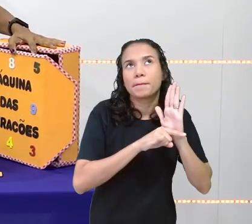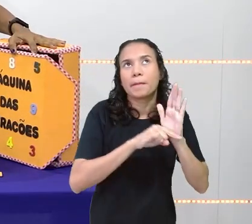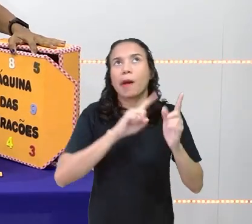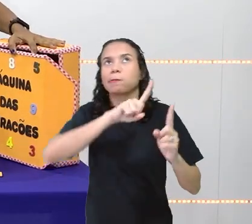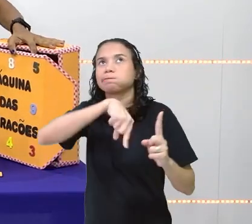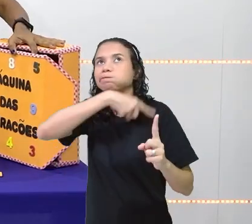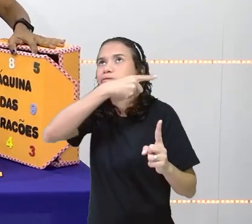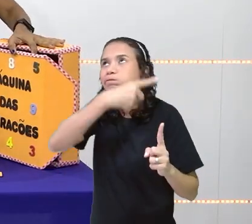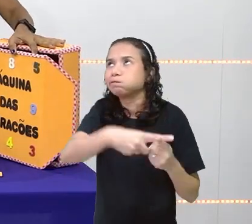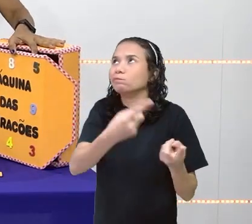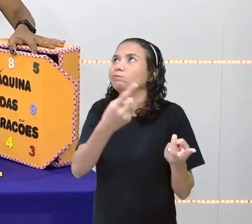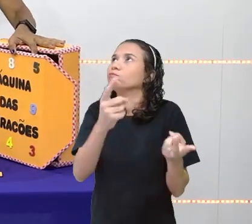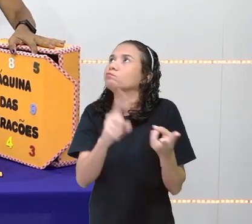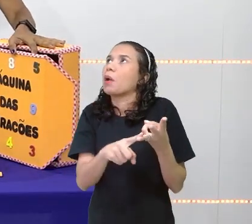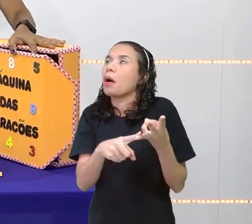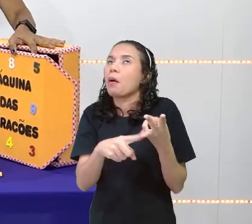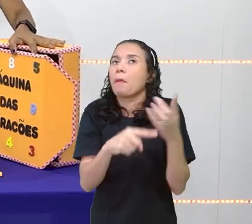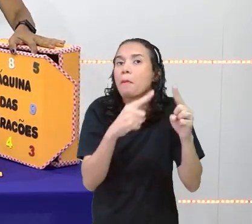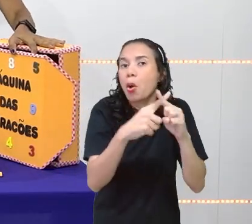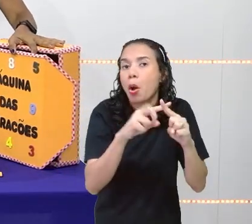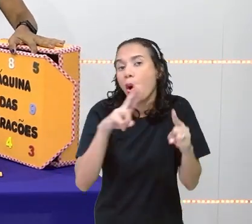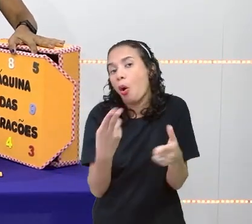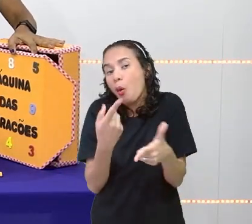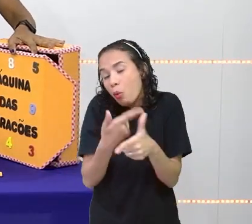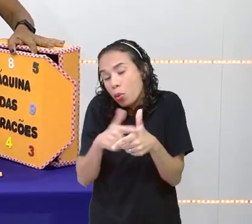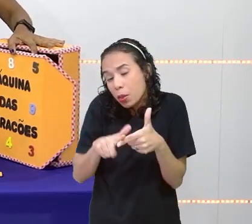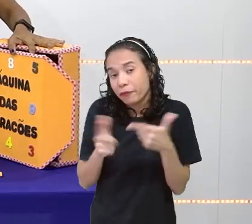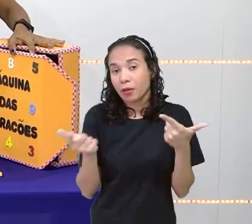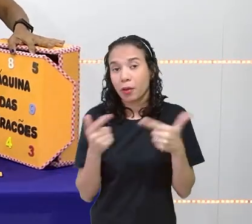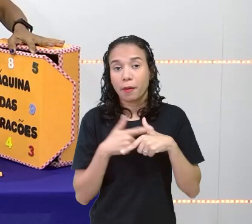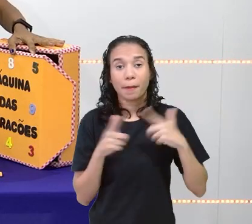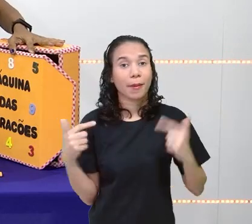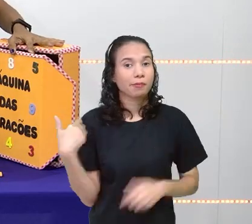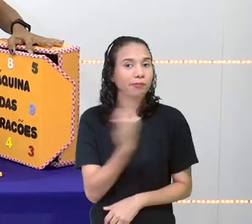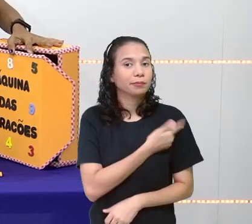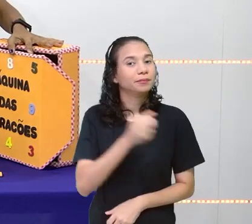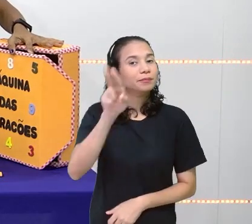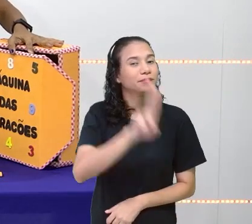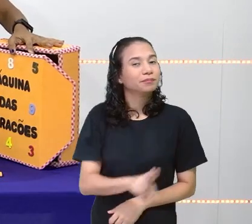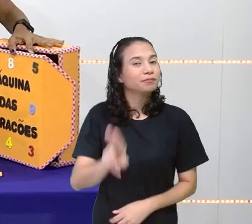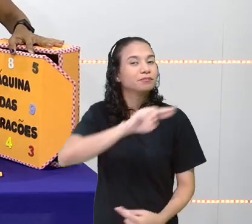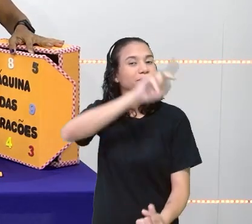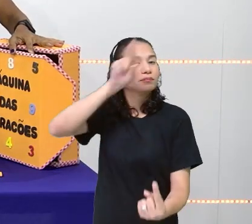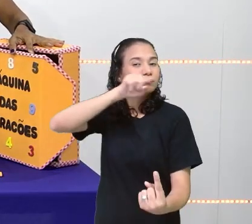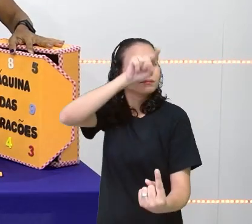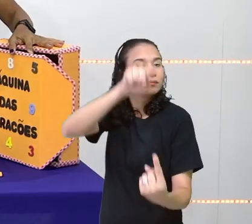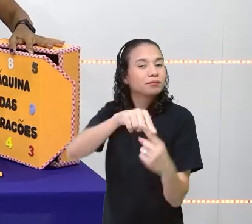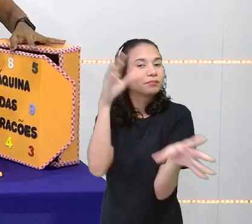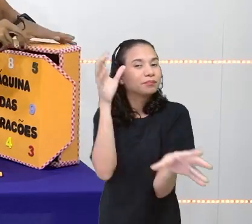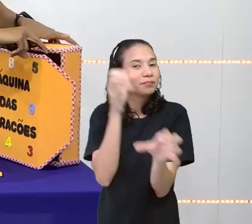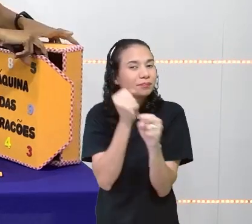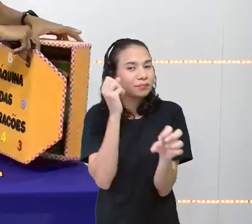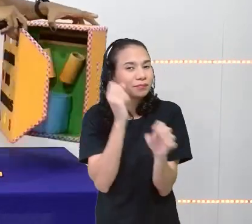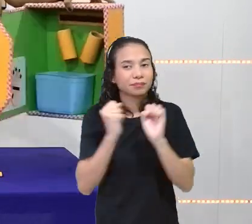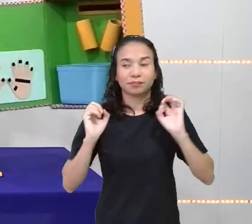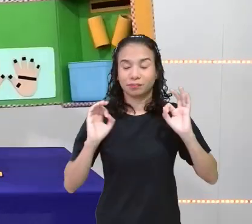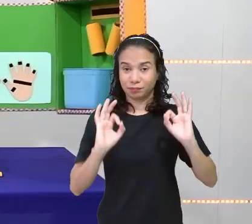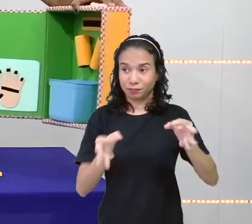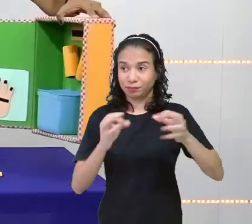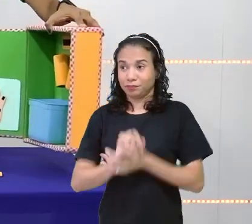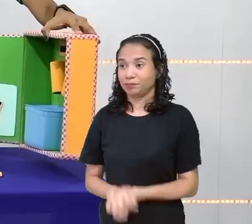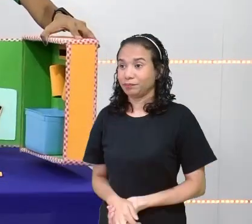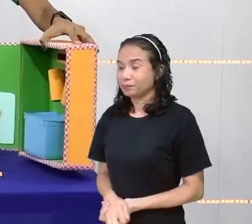adição, pode ser multiplicação e divisão. Mas nós vamos utilizar para fazer soma, tá certo?